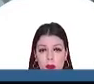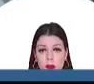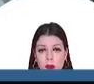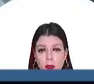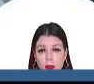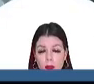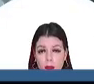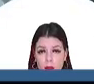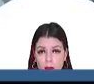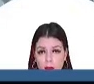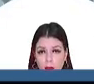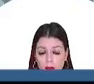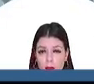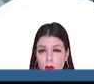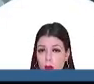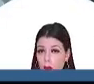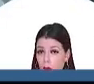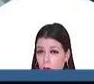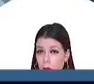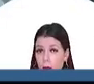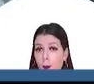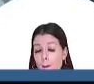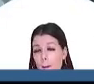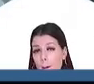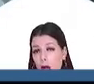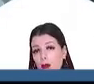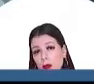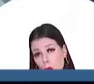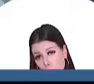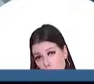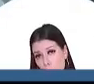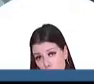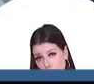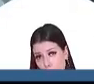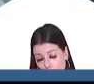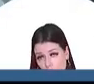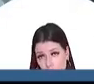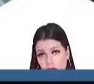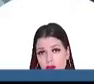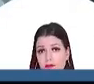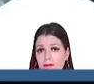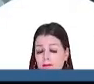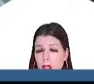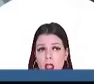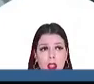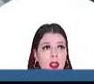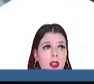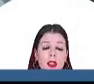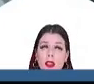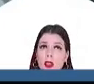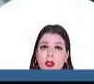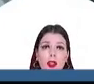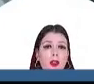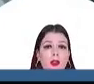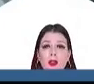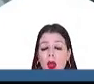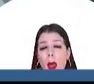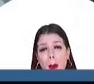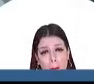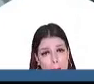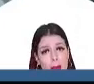Primeiro, um apelo à nossa mídia, que já foi dito aqui. O fato, ele tem e deve,